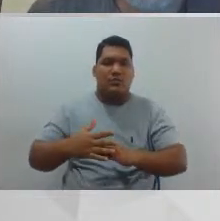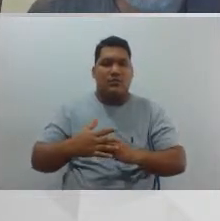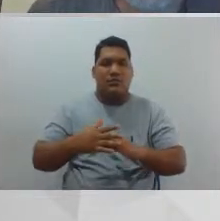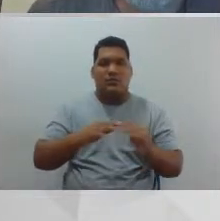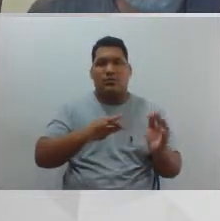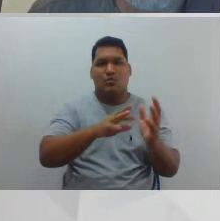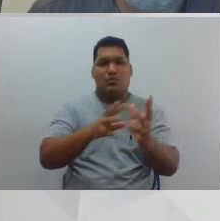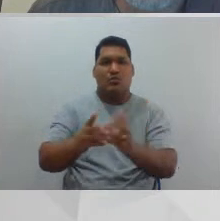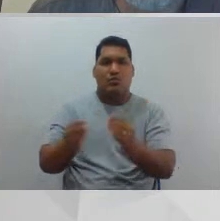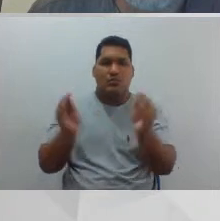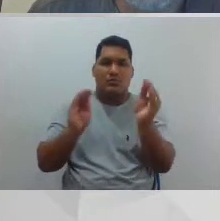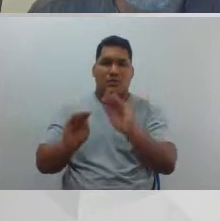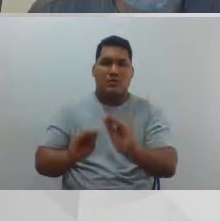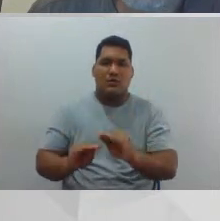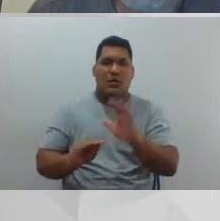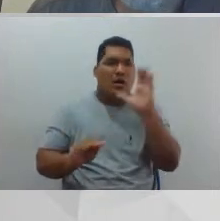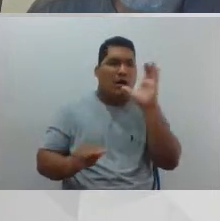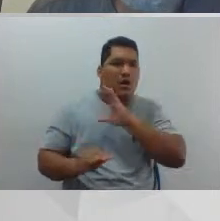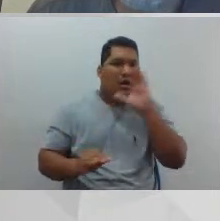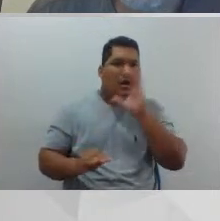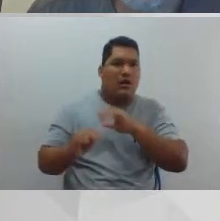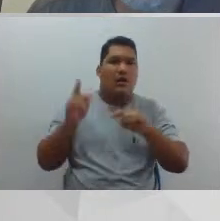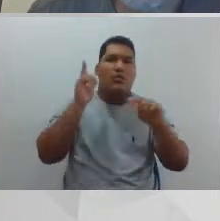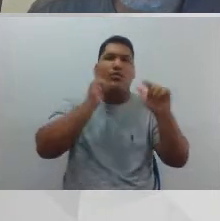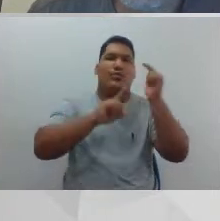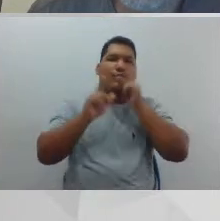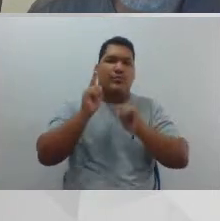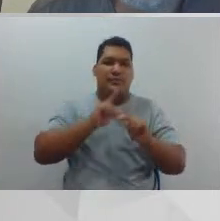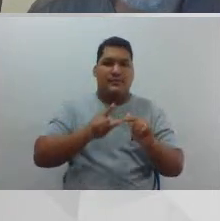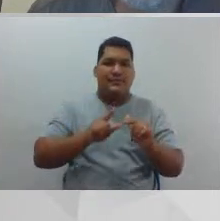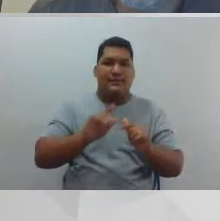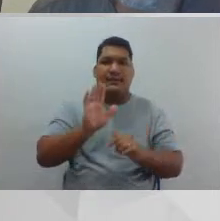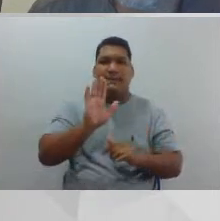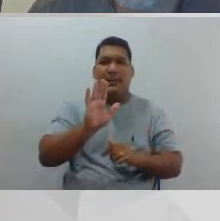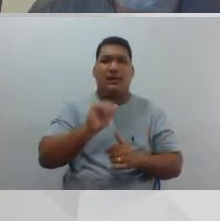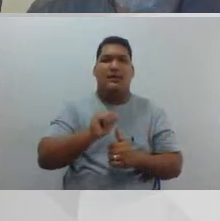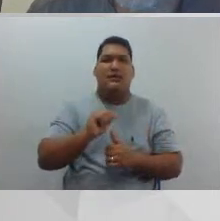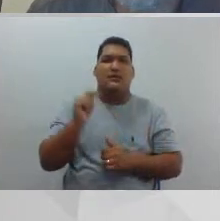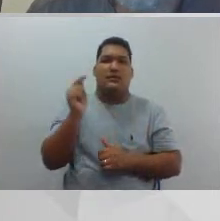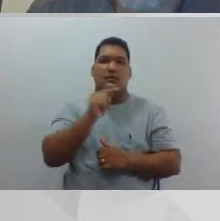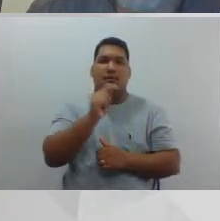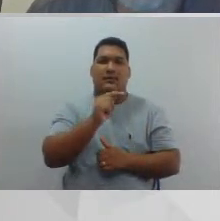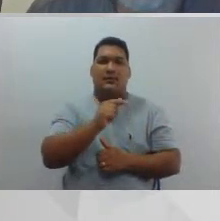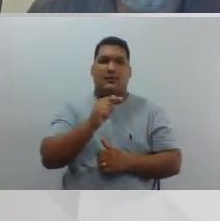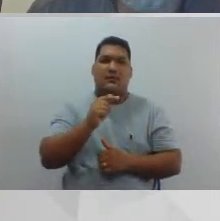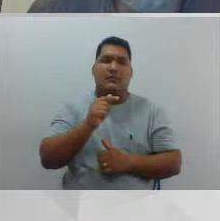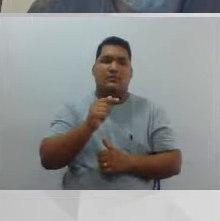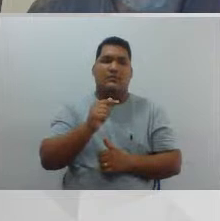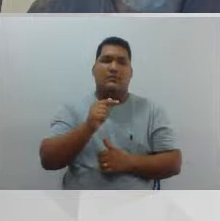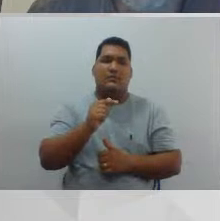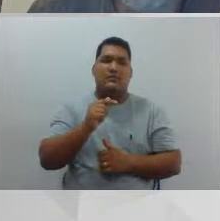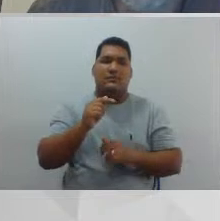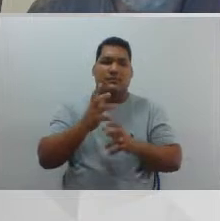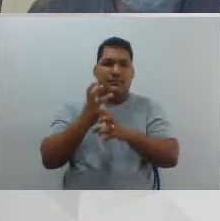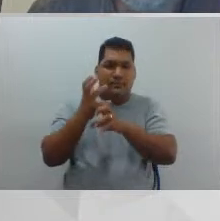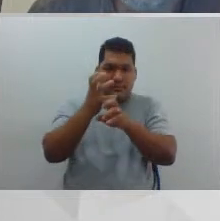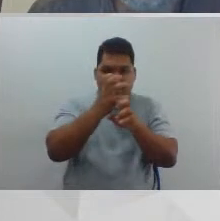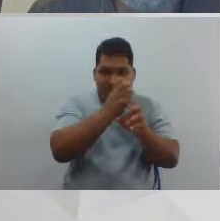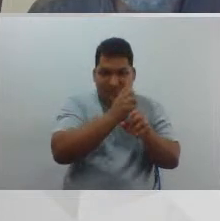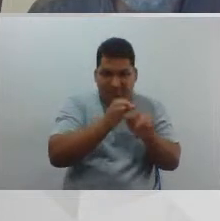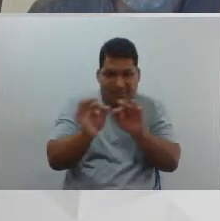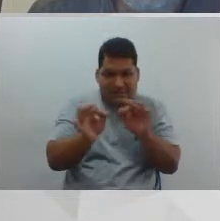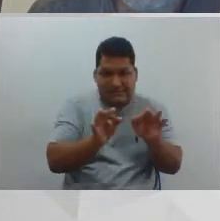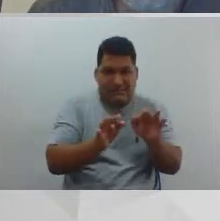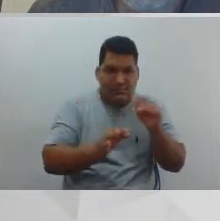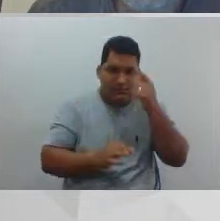smartphone faz essa conta rapidamente, mas não faz essa tarefa com precisão. Essa sim,